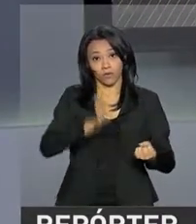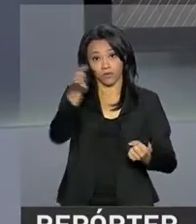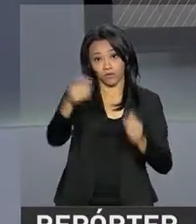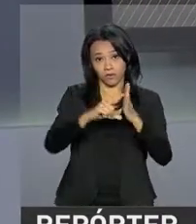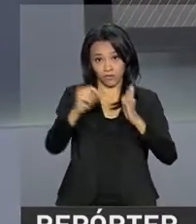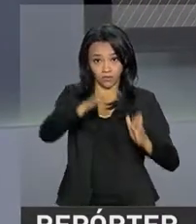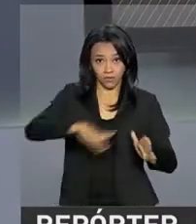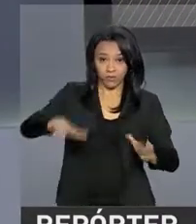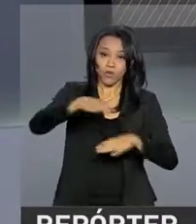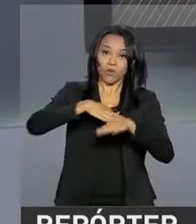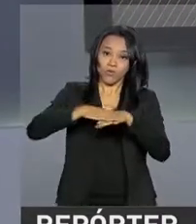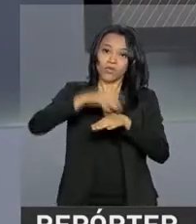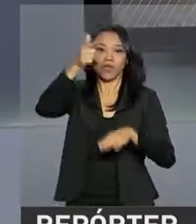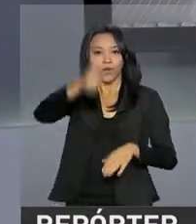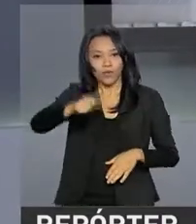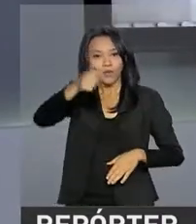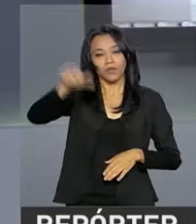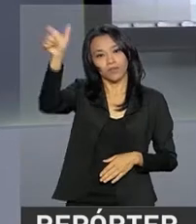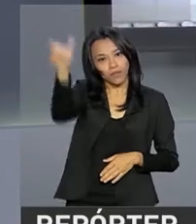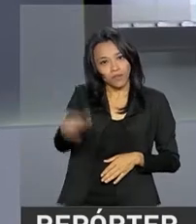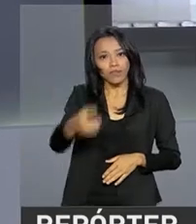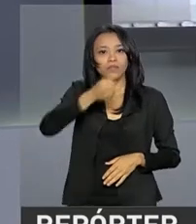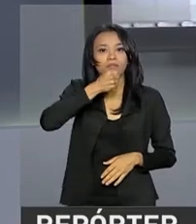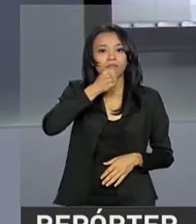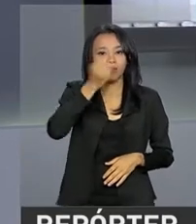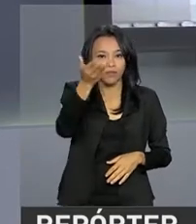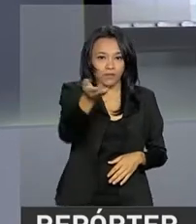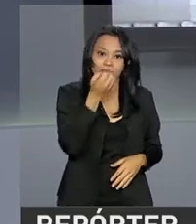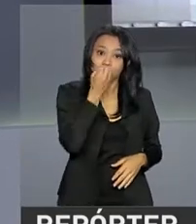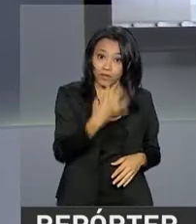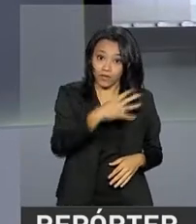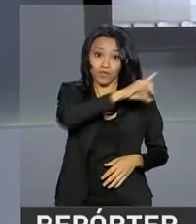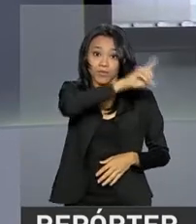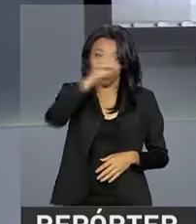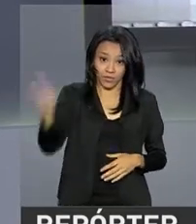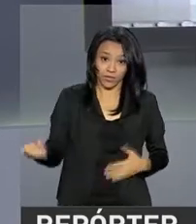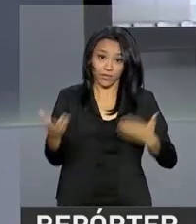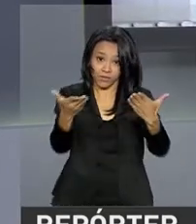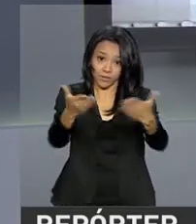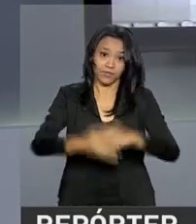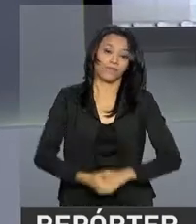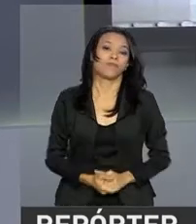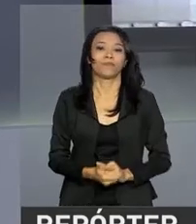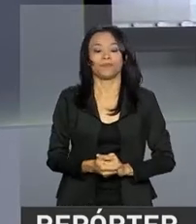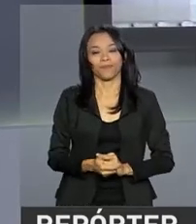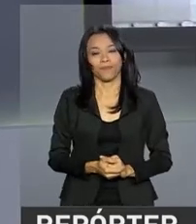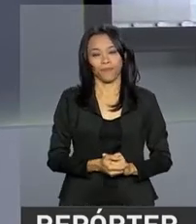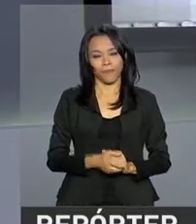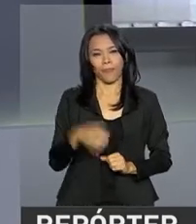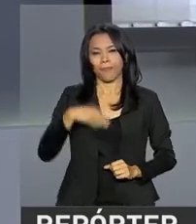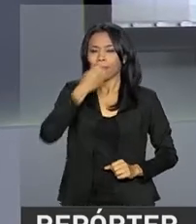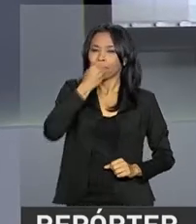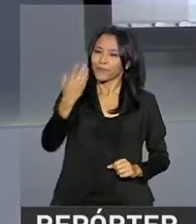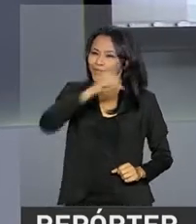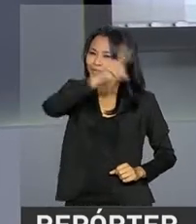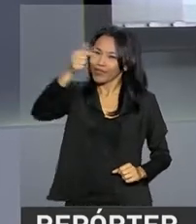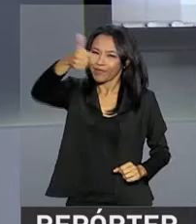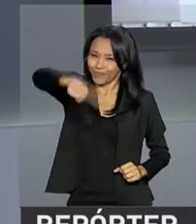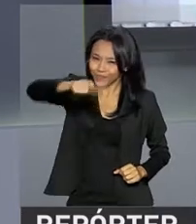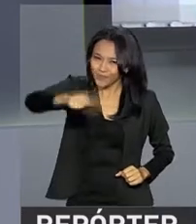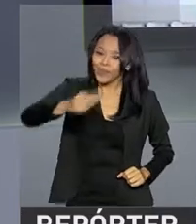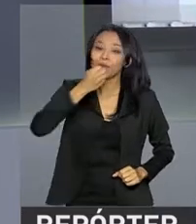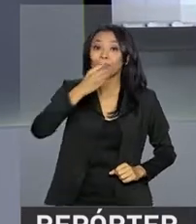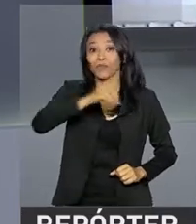Planalto, conversar novamente com a repórter Gabriela Noronha. Gabriela, bom dia novamente para você. Bom dia novamente, Renata. Bom